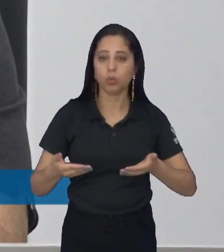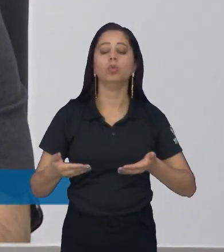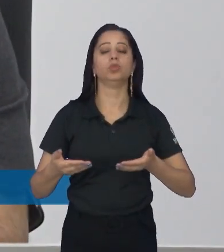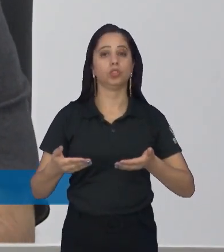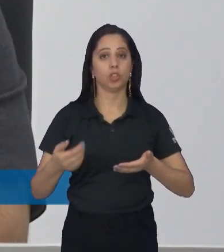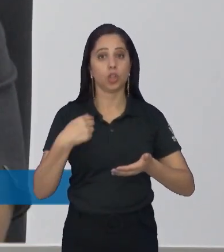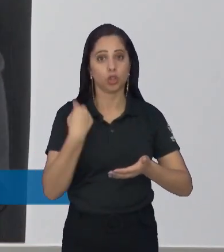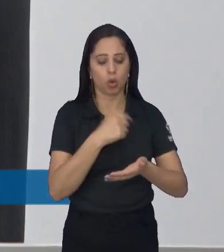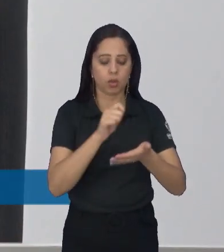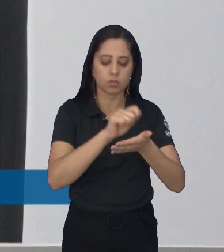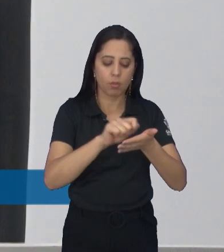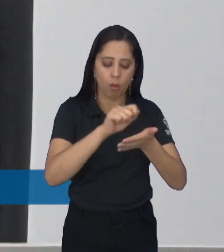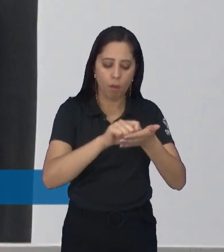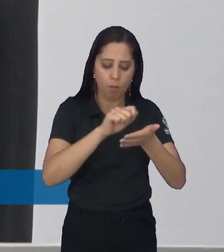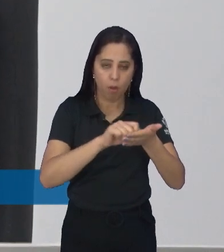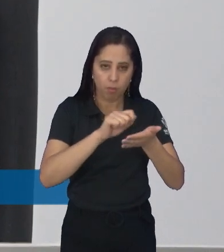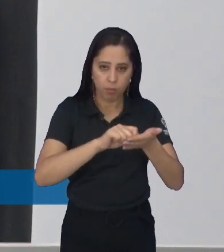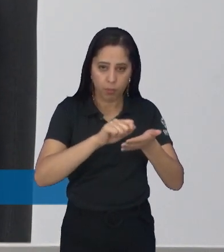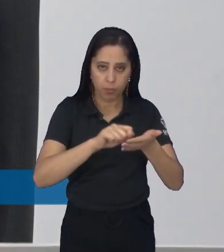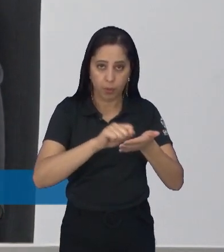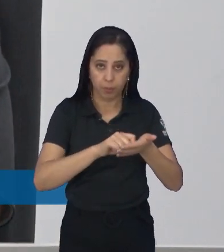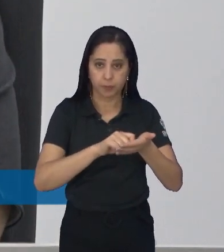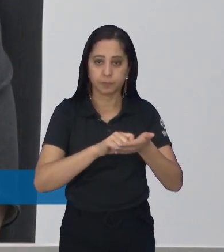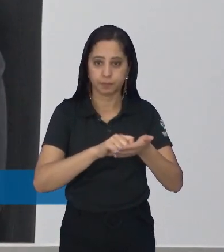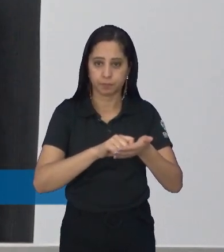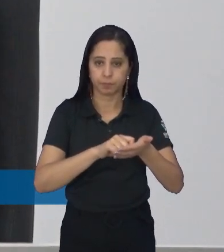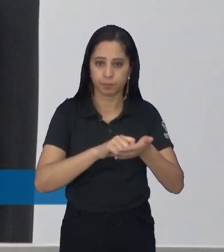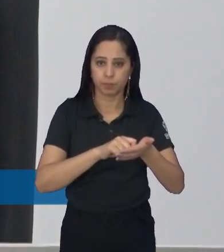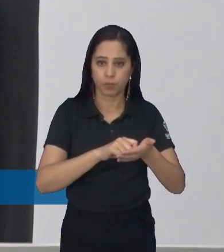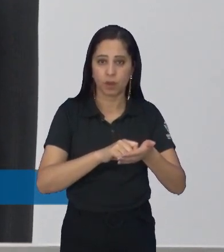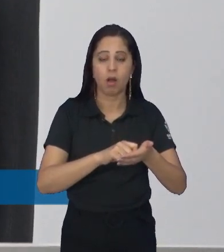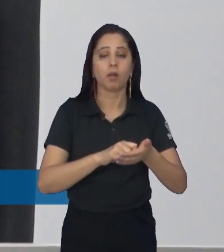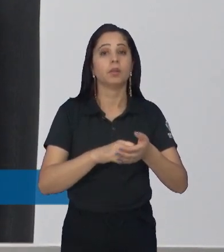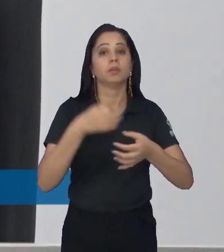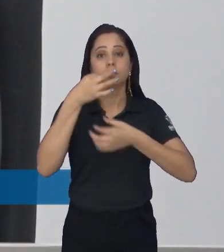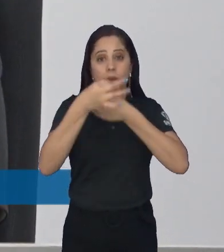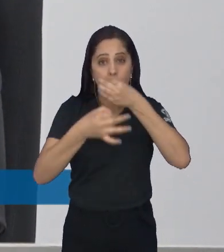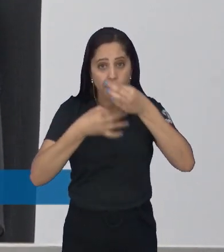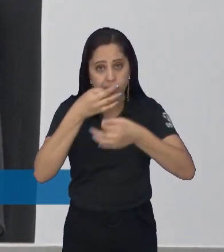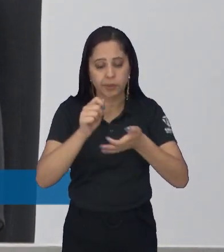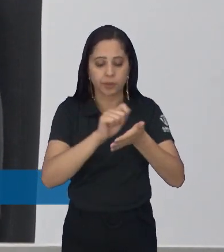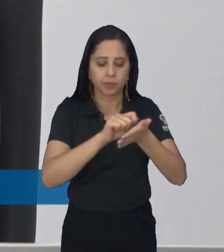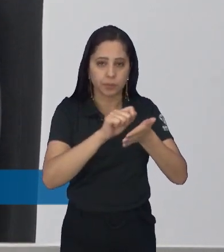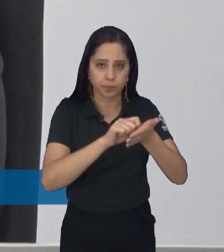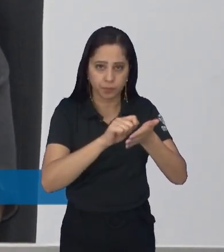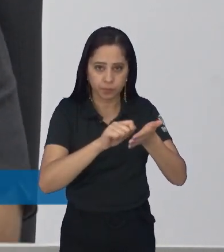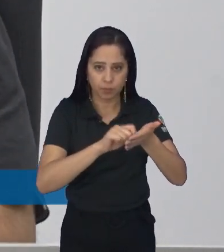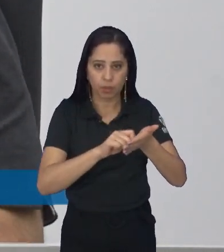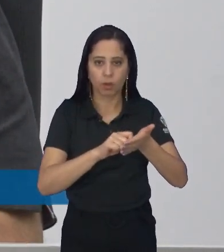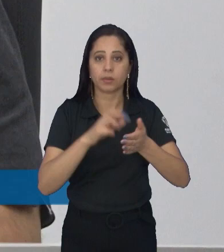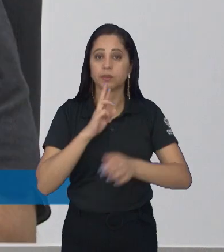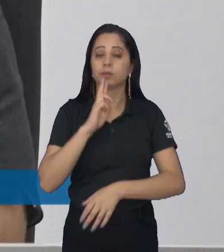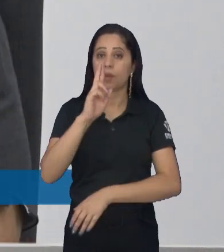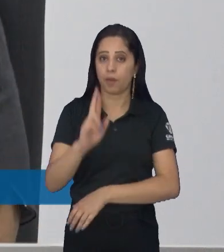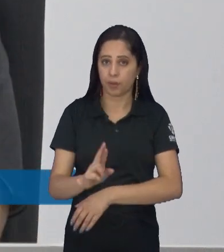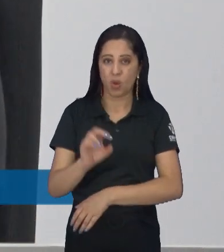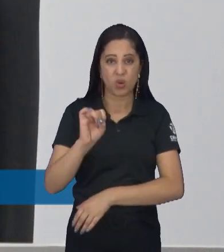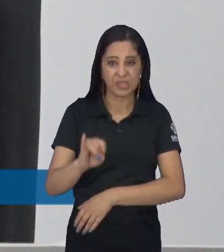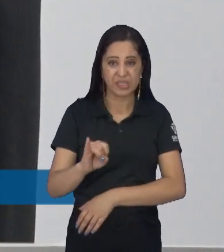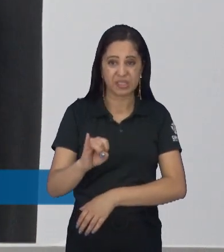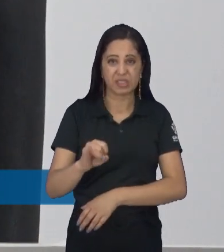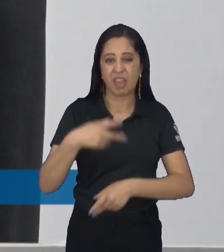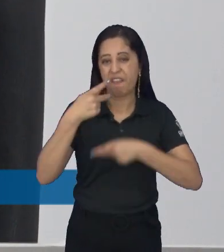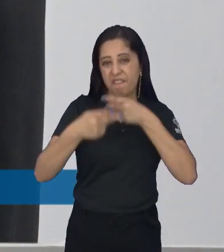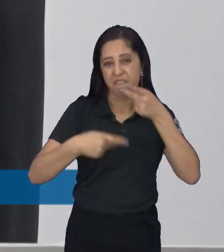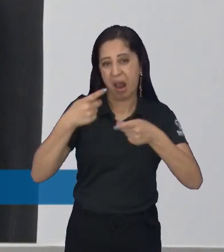nós receberemos todos os argumentos aqueles pertinentes a discussão do zoneamento serão respondidas aqueles que